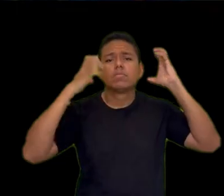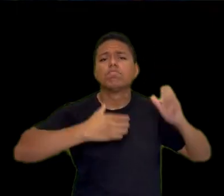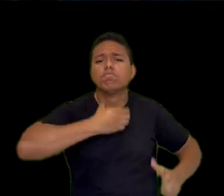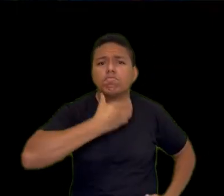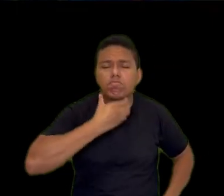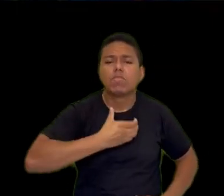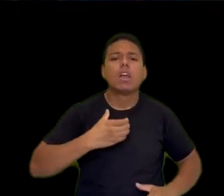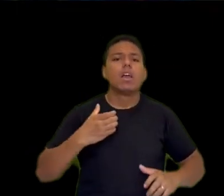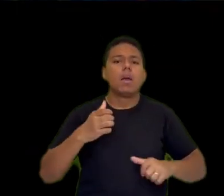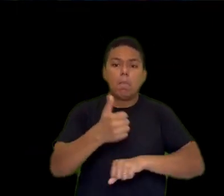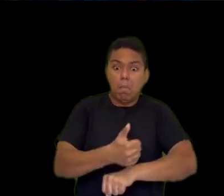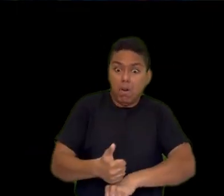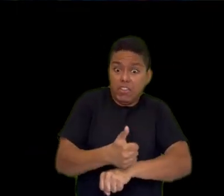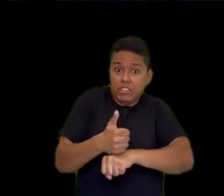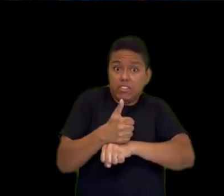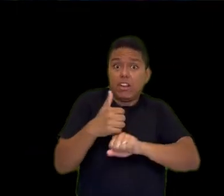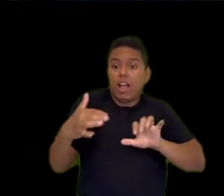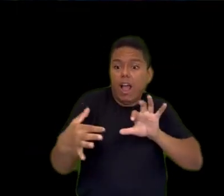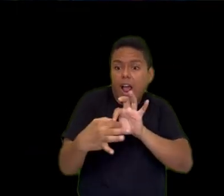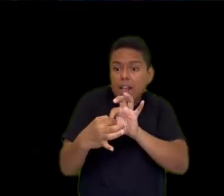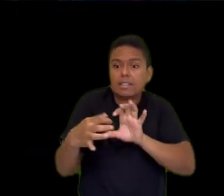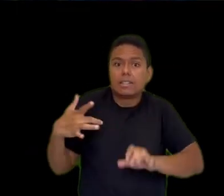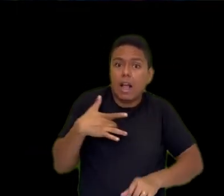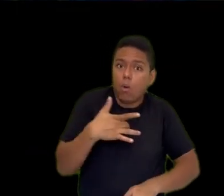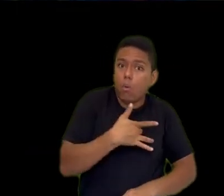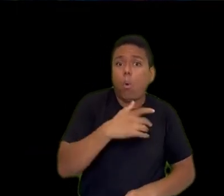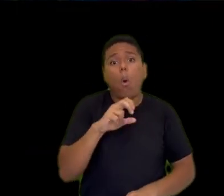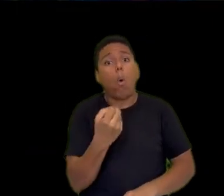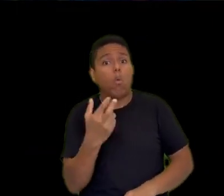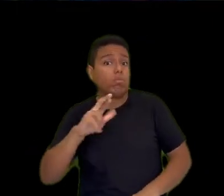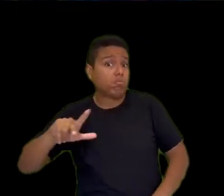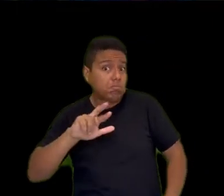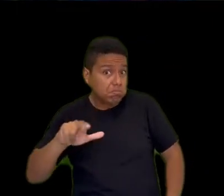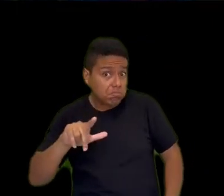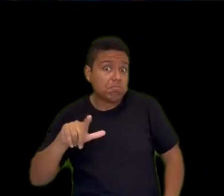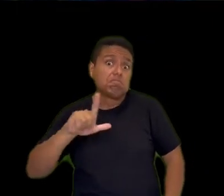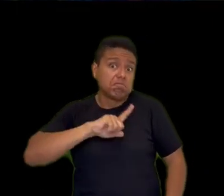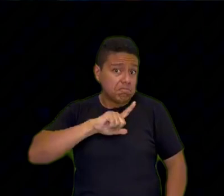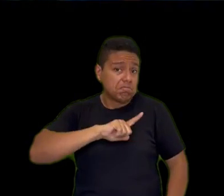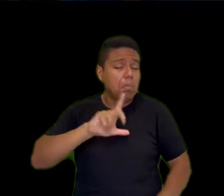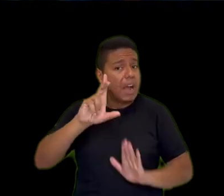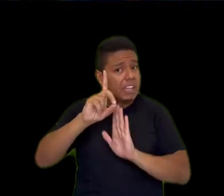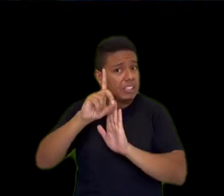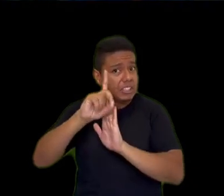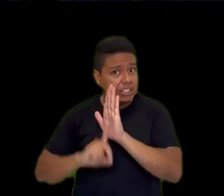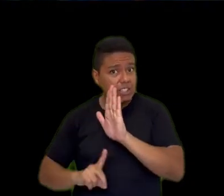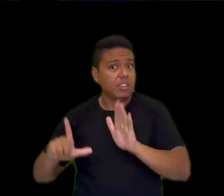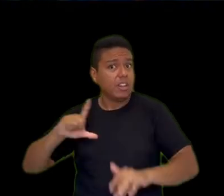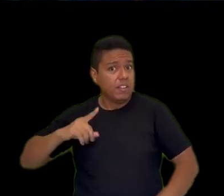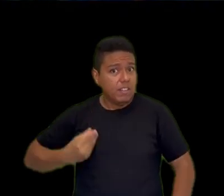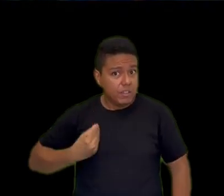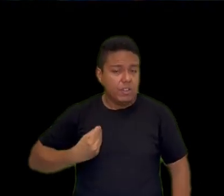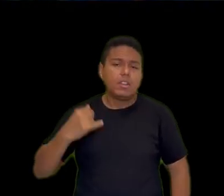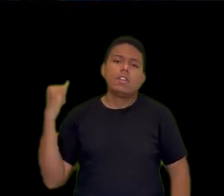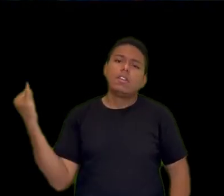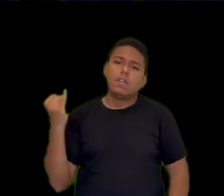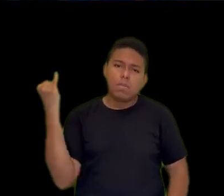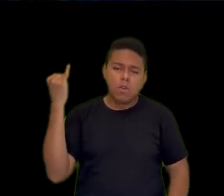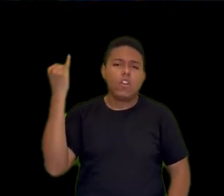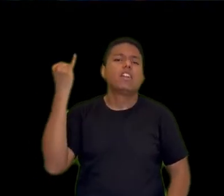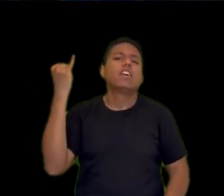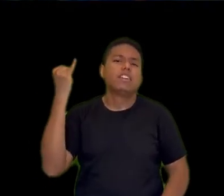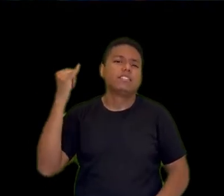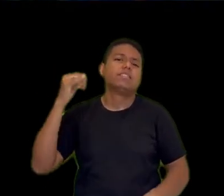exemplo. O direito não está relacionado diretamente, mas é importante também no campo da vigilância sanitária, a engenharia, porque a gente faz análise de projeto arquitetônico,